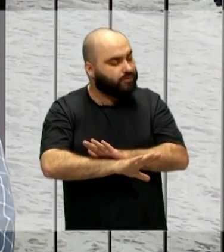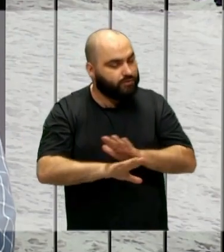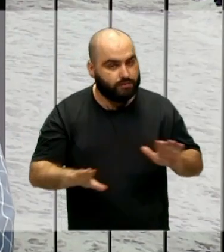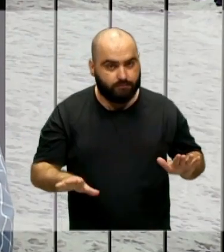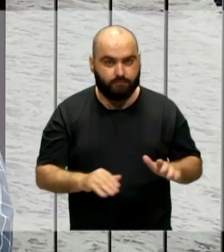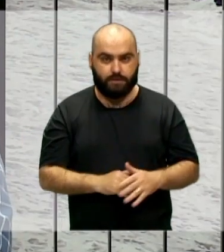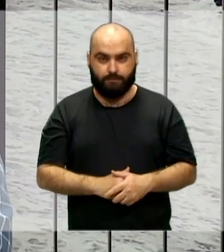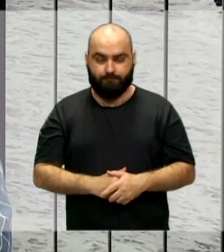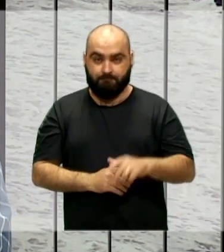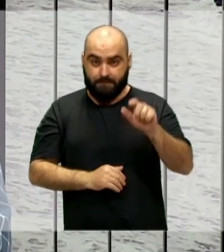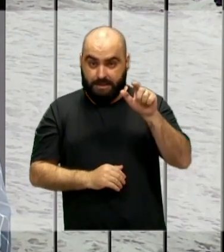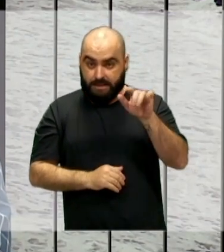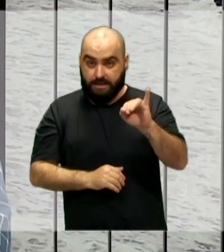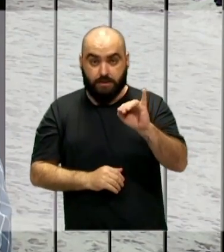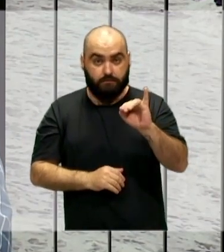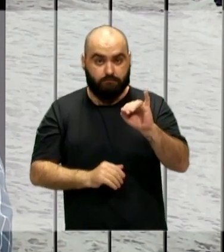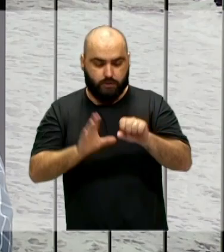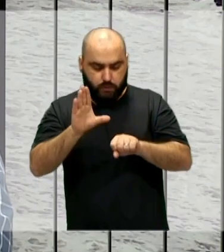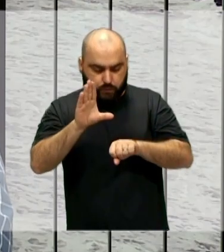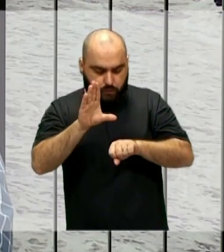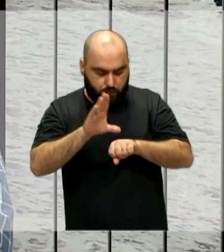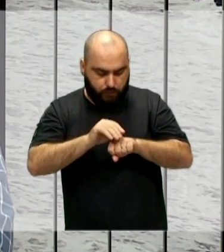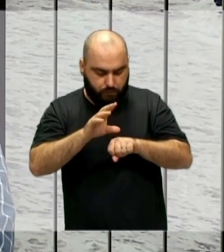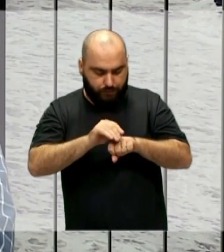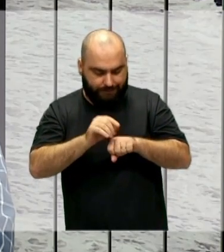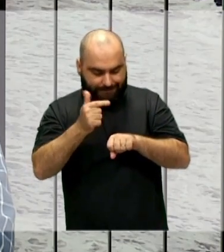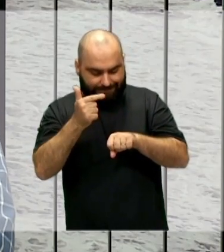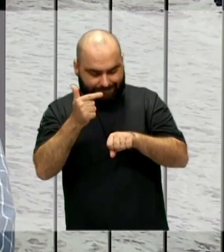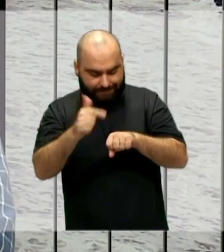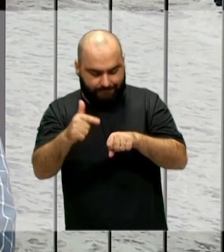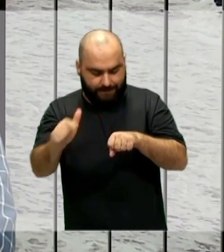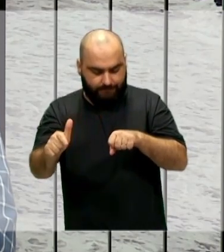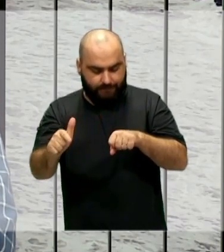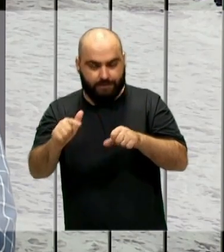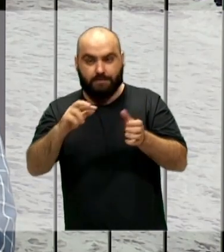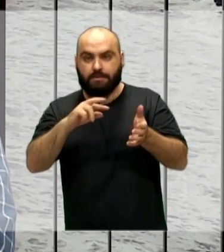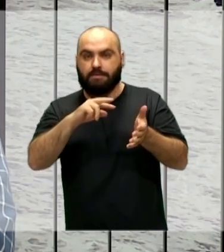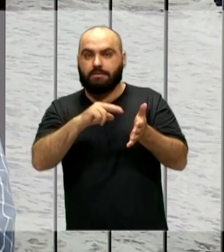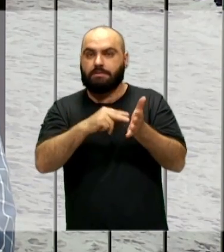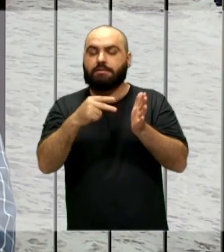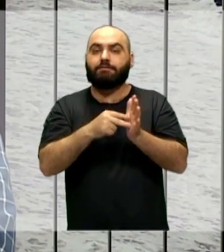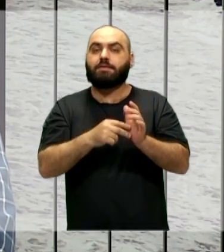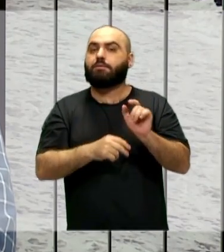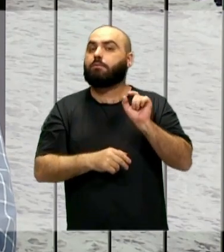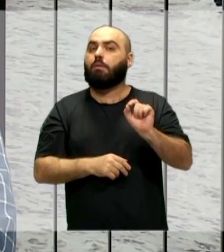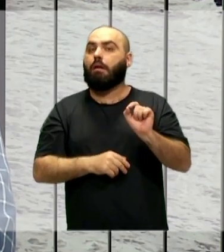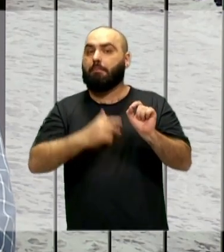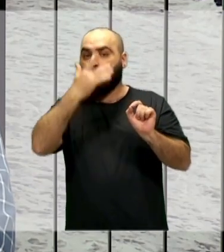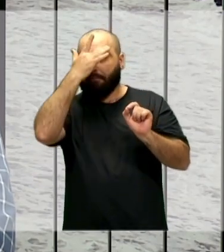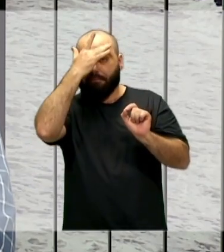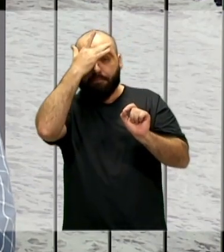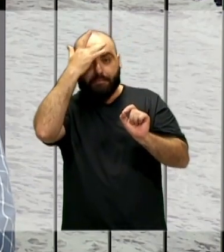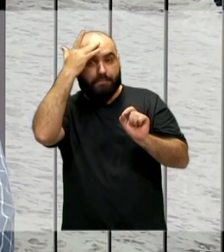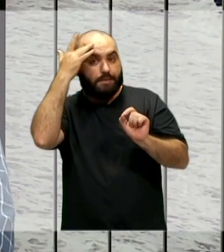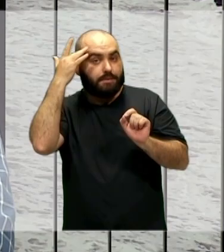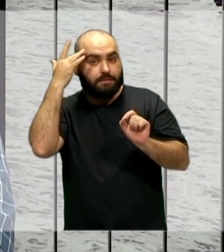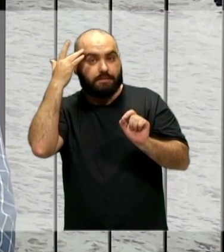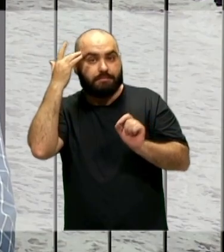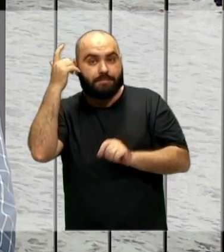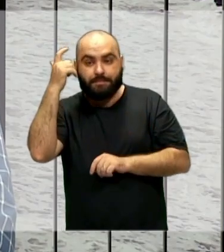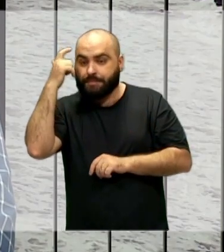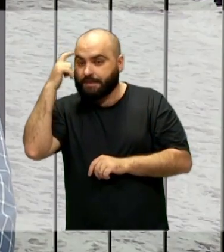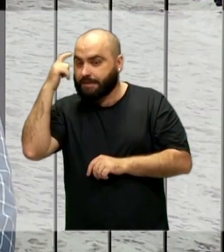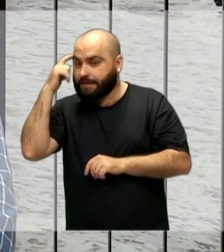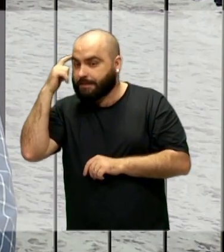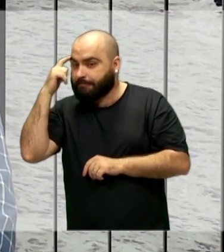o desconhecimento ele acaba provocando pensamentos não muito legais. Esses pensamentos muitas